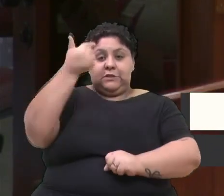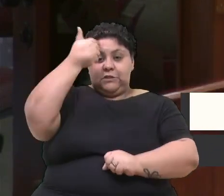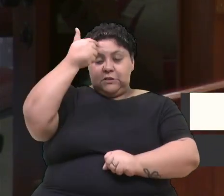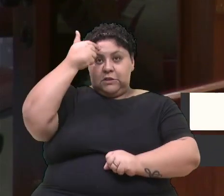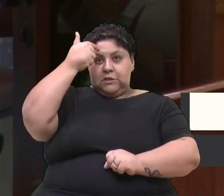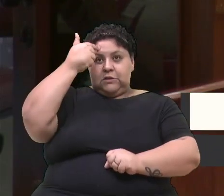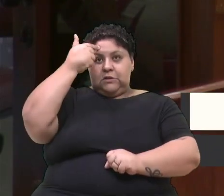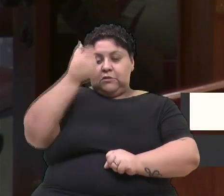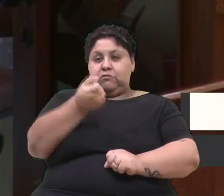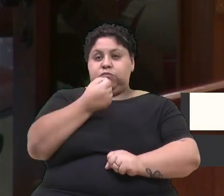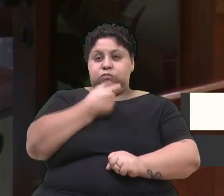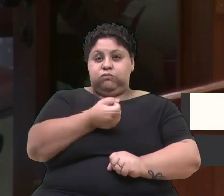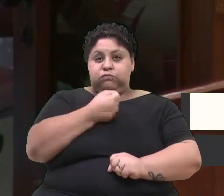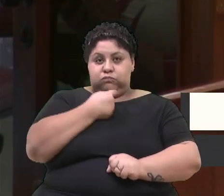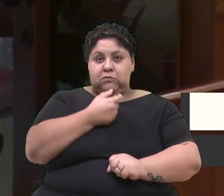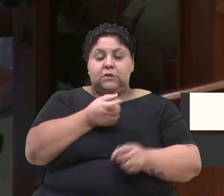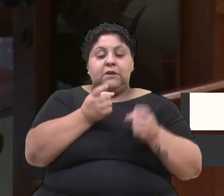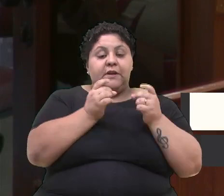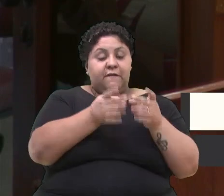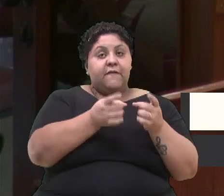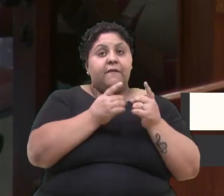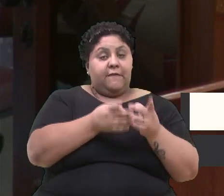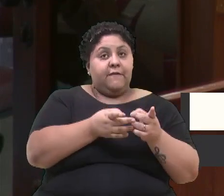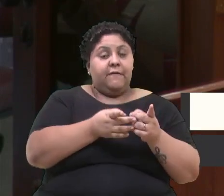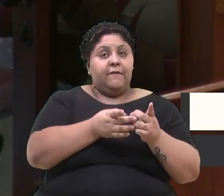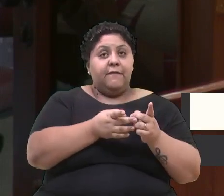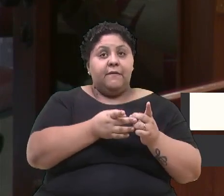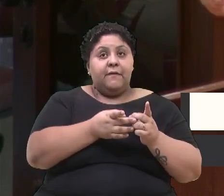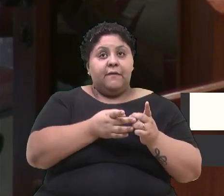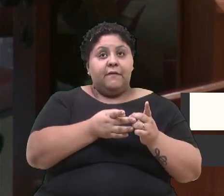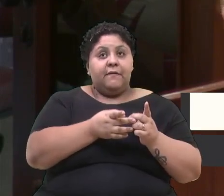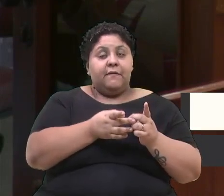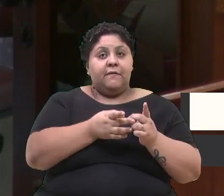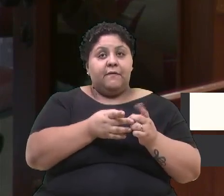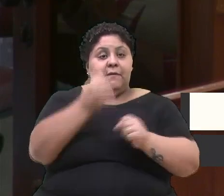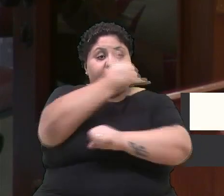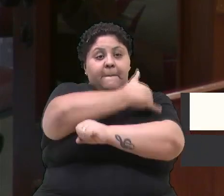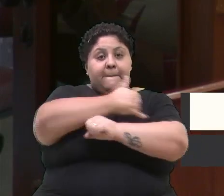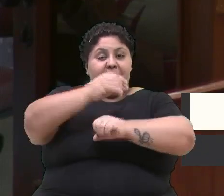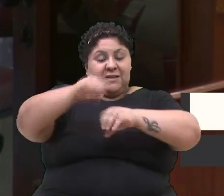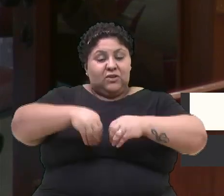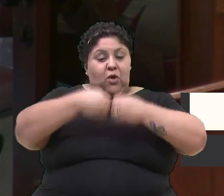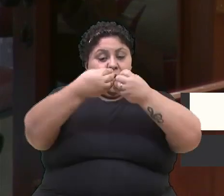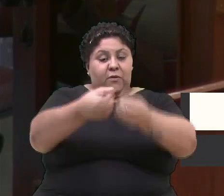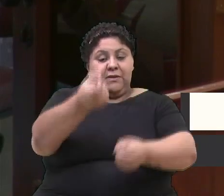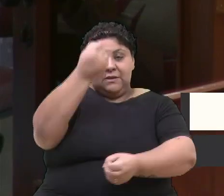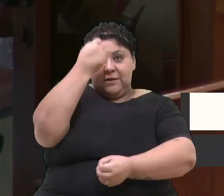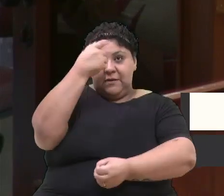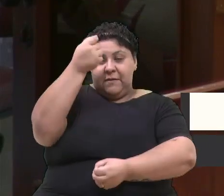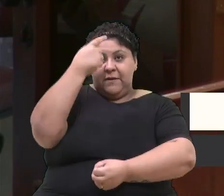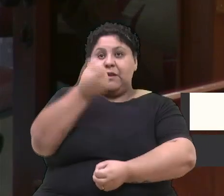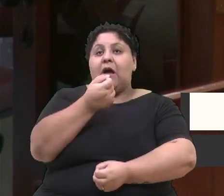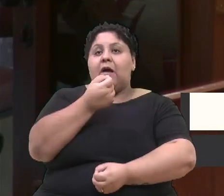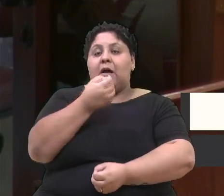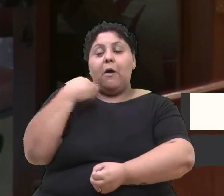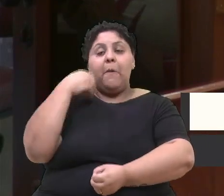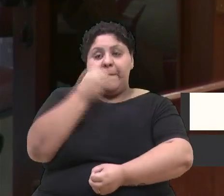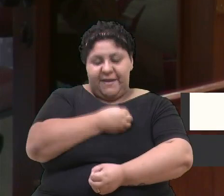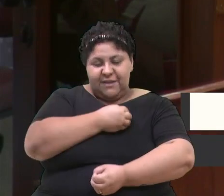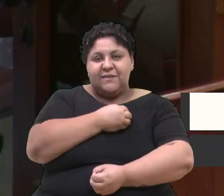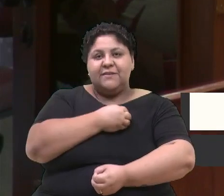sobre os medicamentos que comercializa, pois passa esses conhecimentos ao médico que vai receitar. Alguns